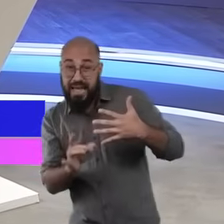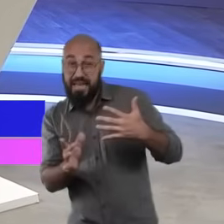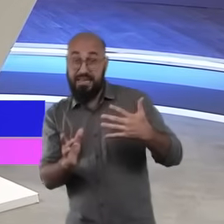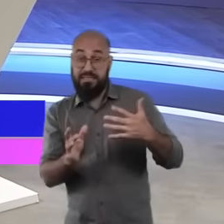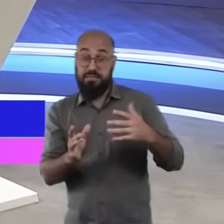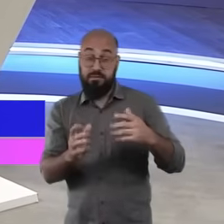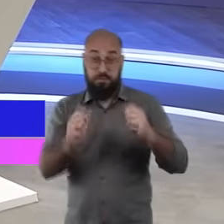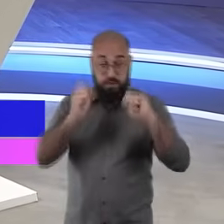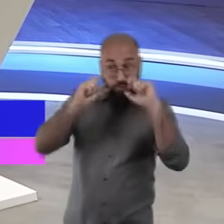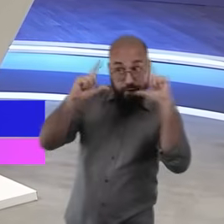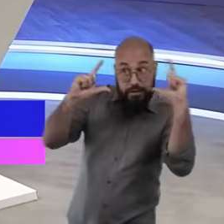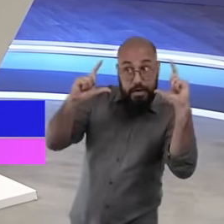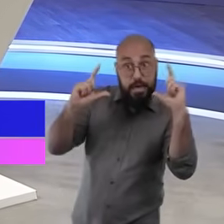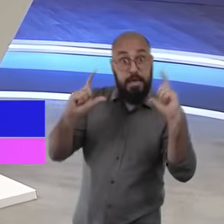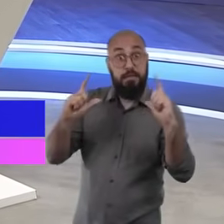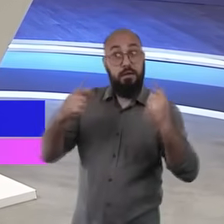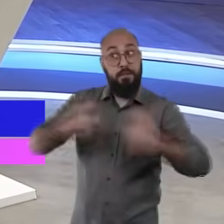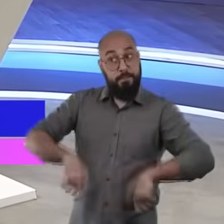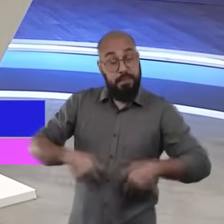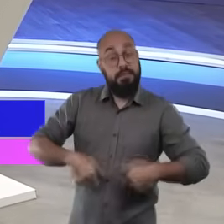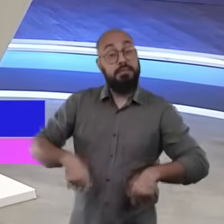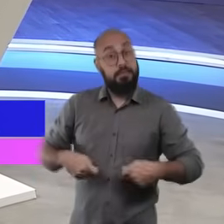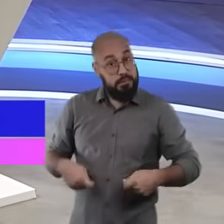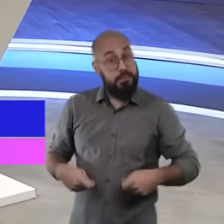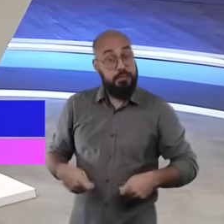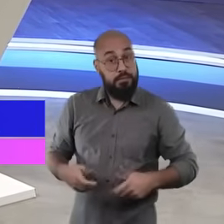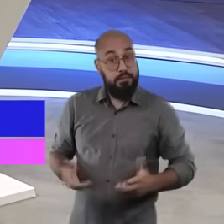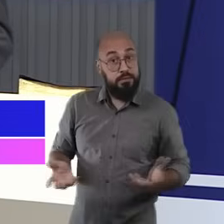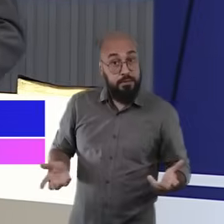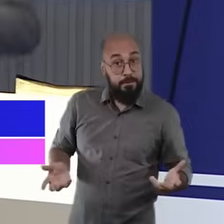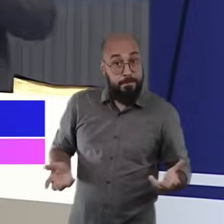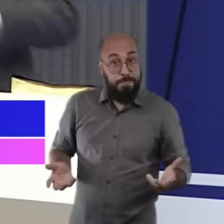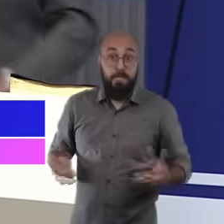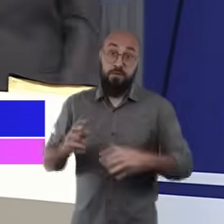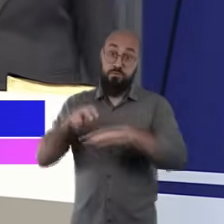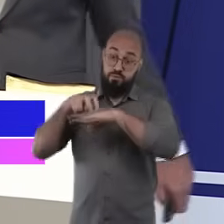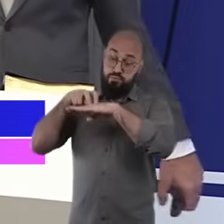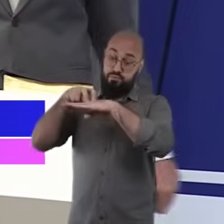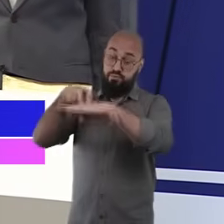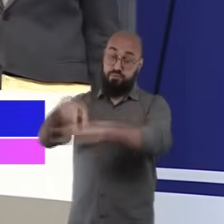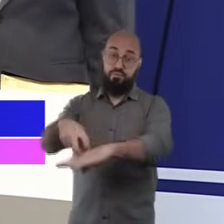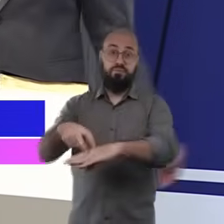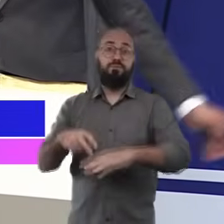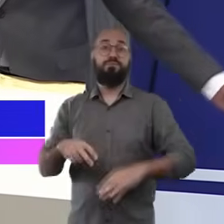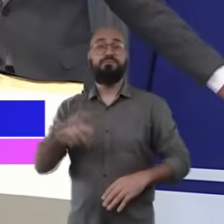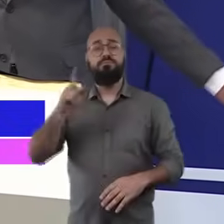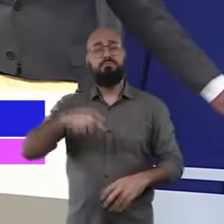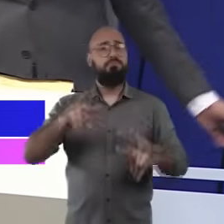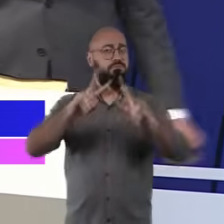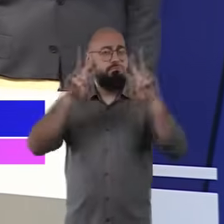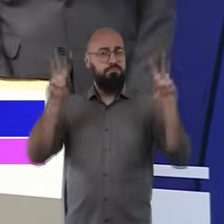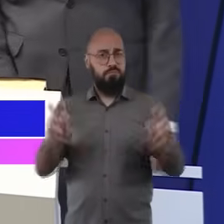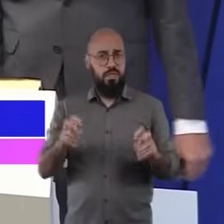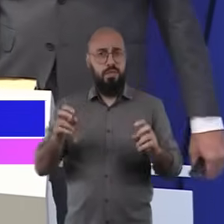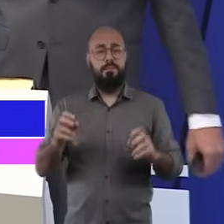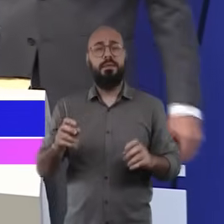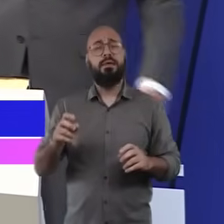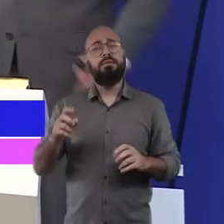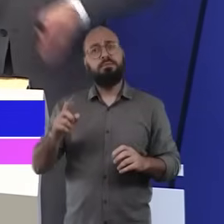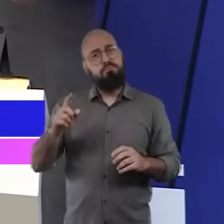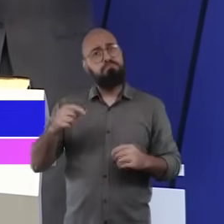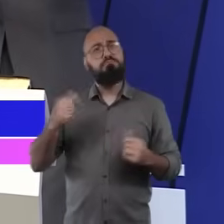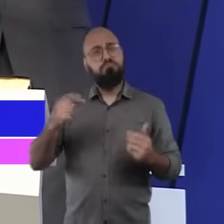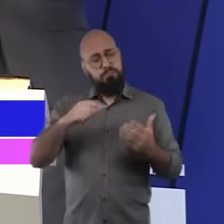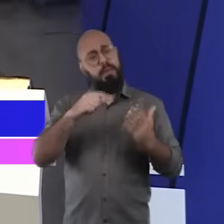eu e você precisamos nos atentar. A volta de Jesus é um tema que